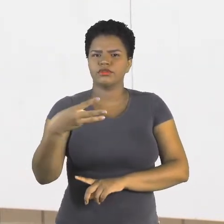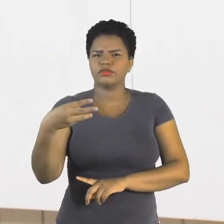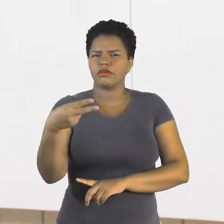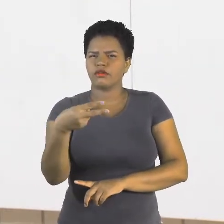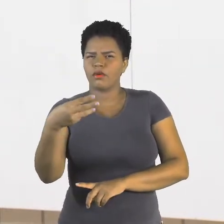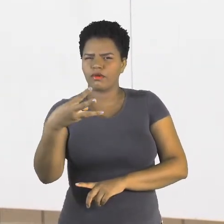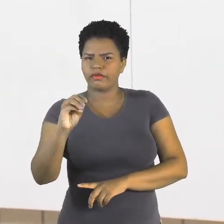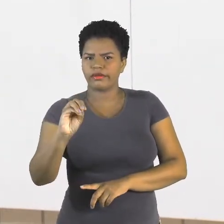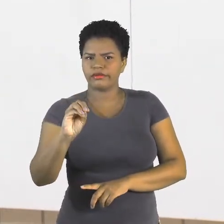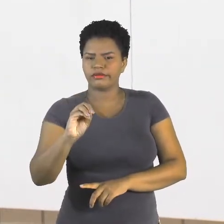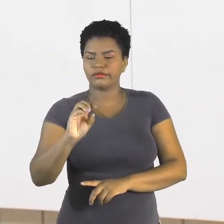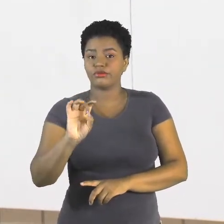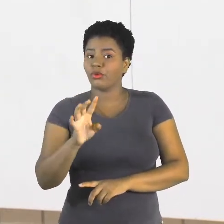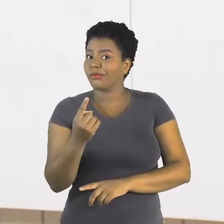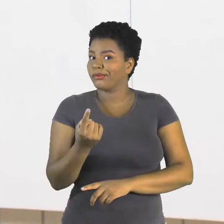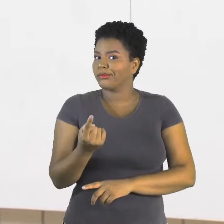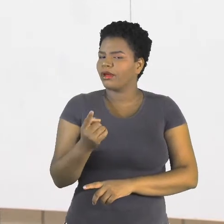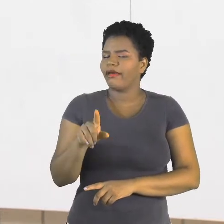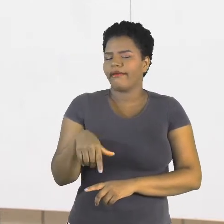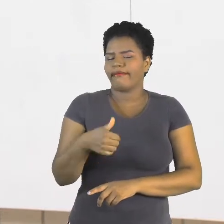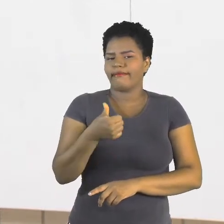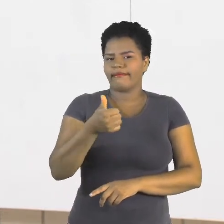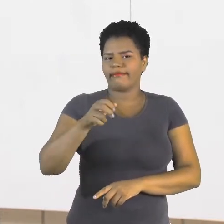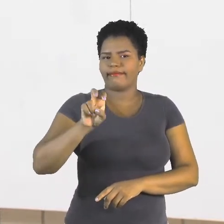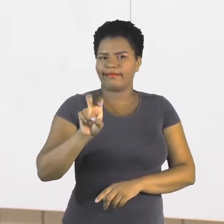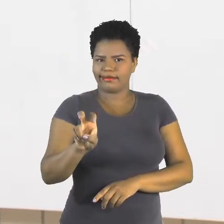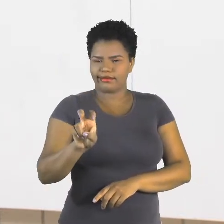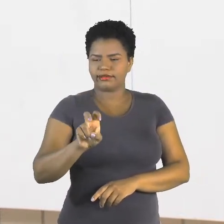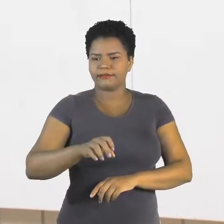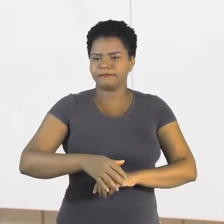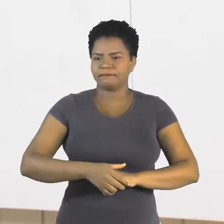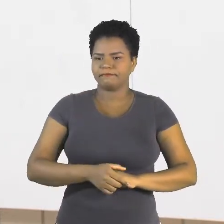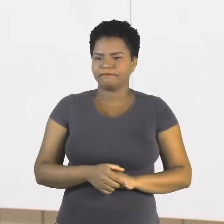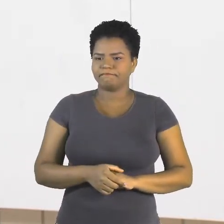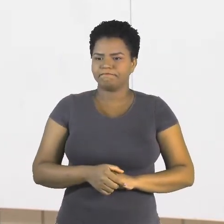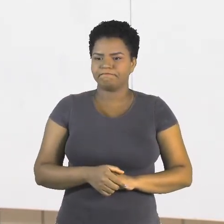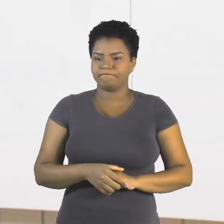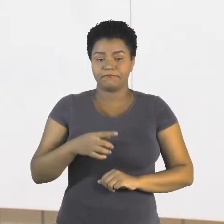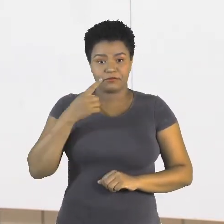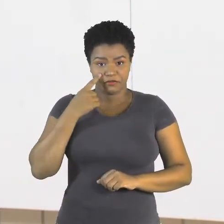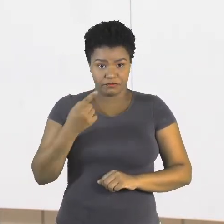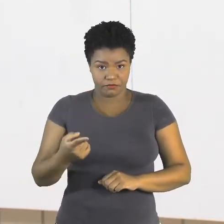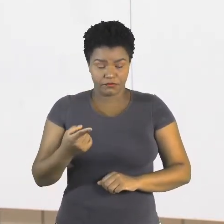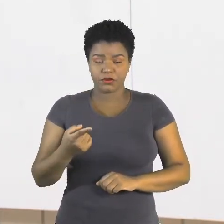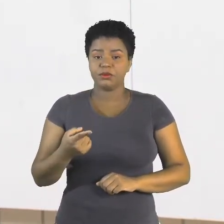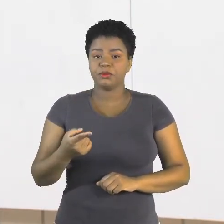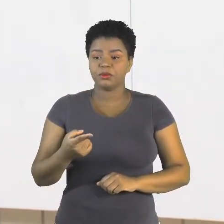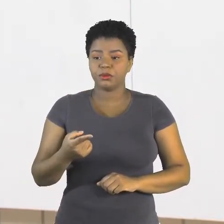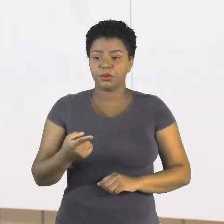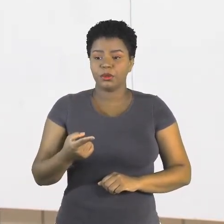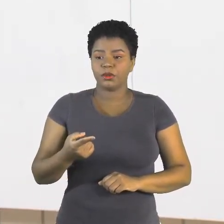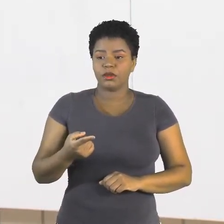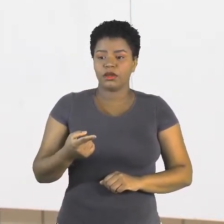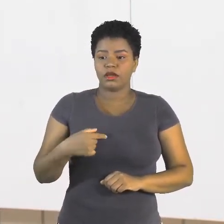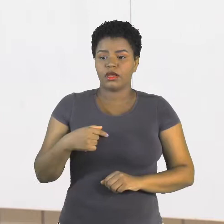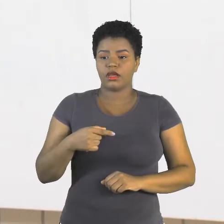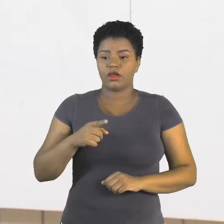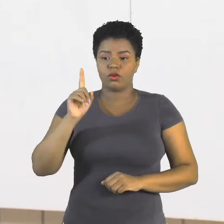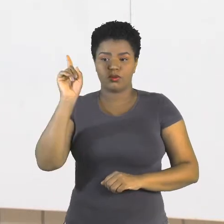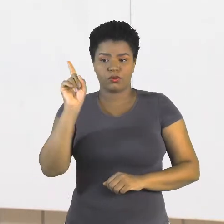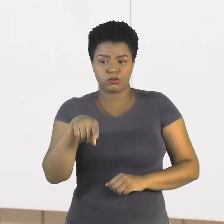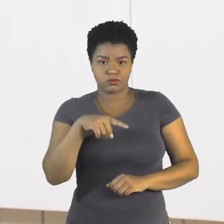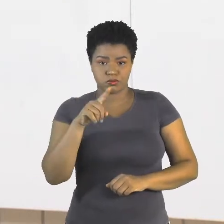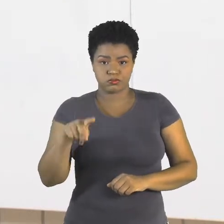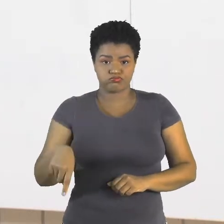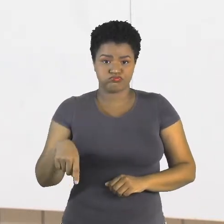o 15, tá? Olha o que aconteceu. Eu eliminei uma das minhas